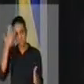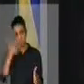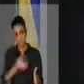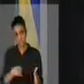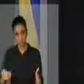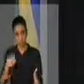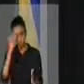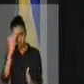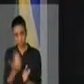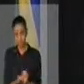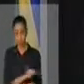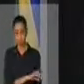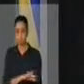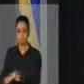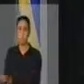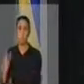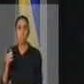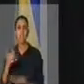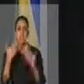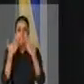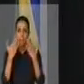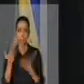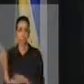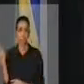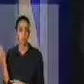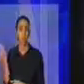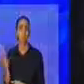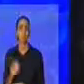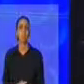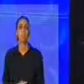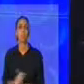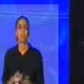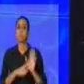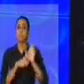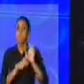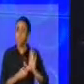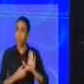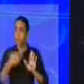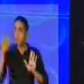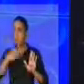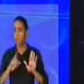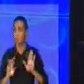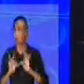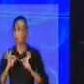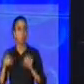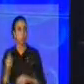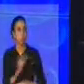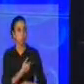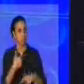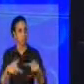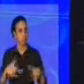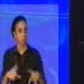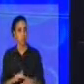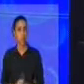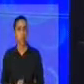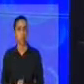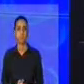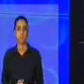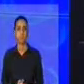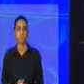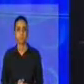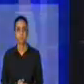essa apresentação para os senhores, prestando contas da nossa ação junto